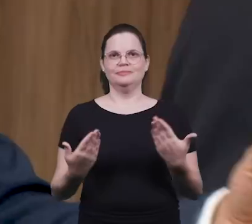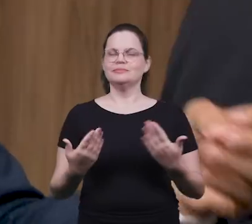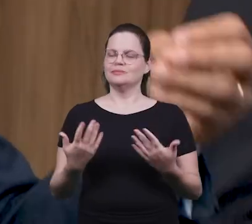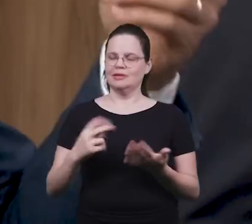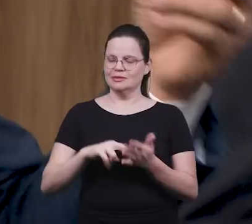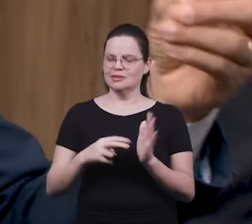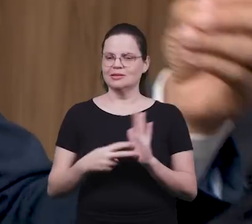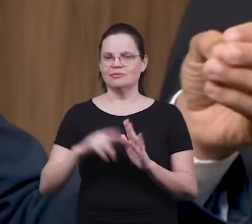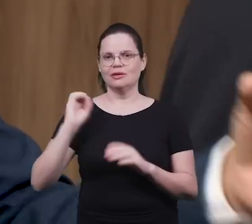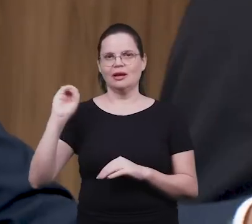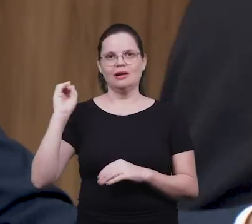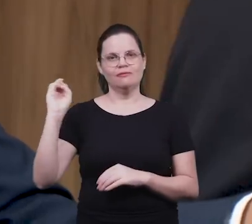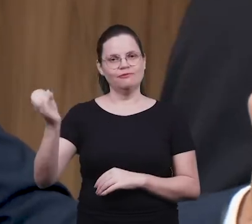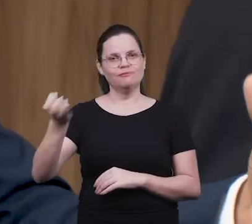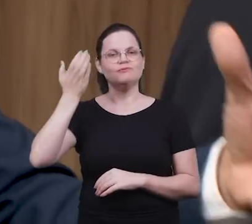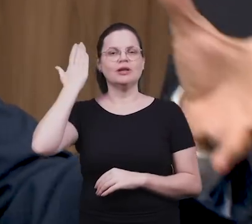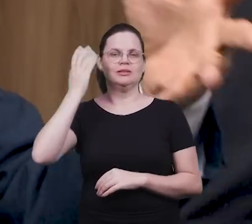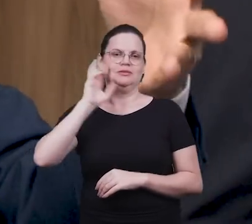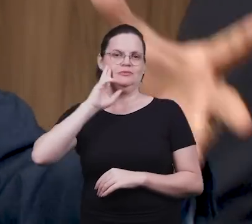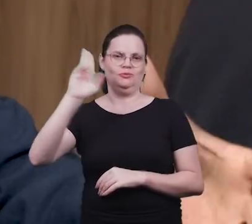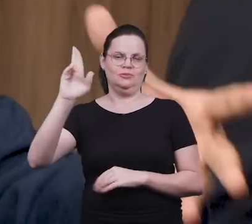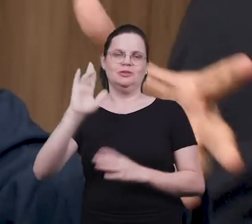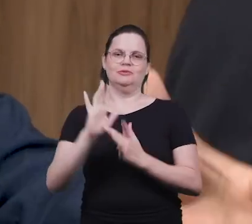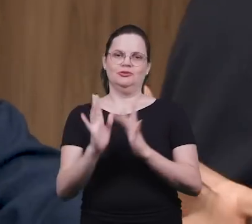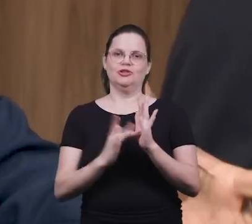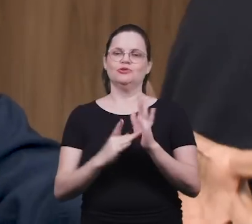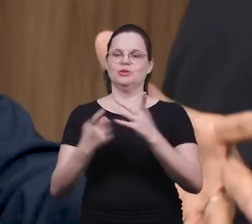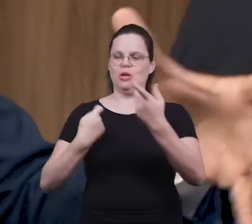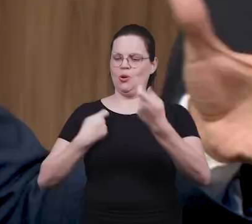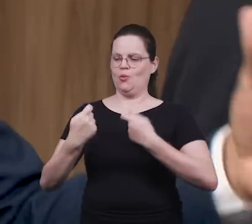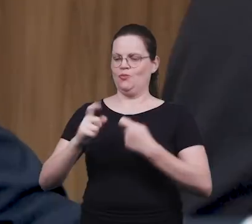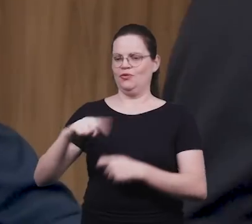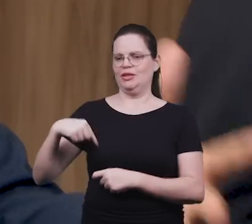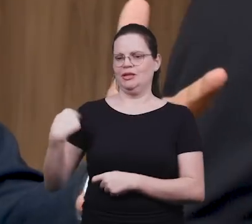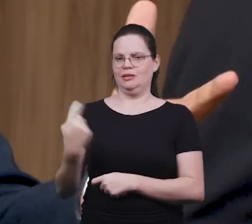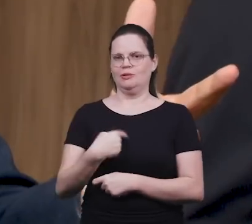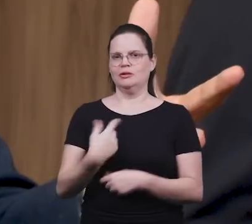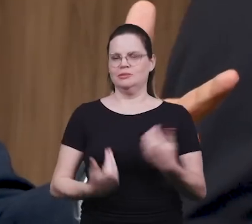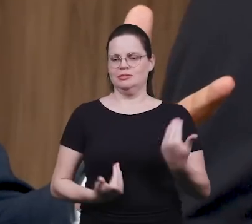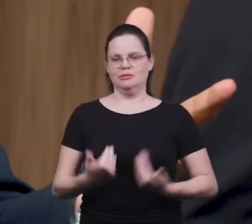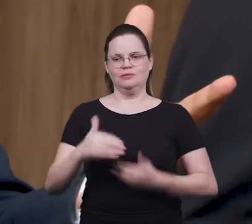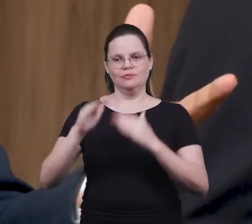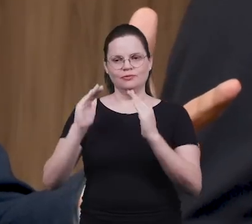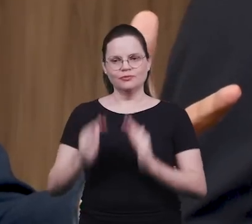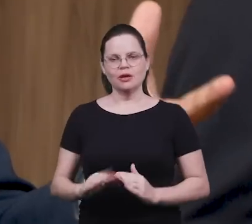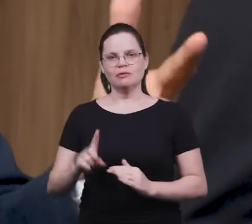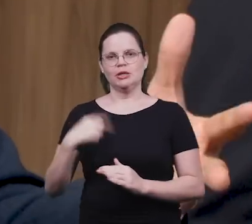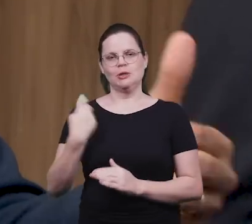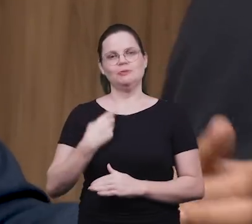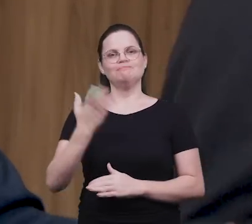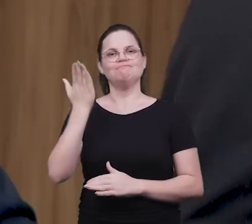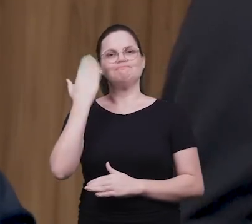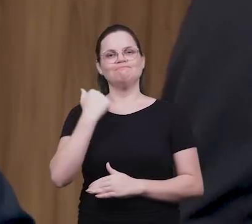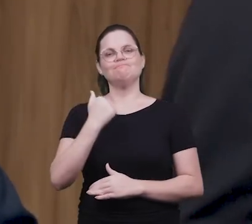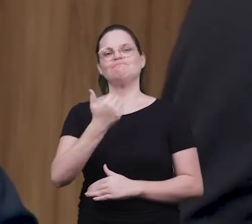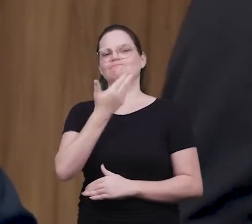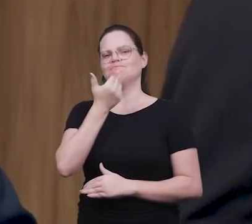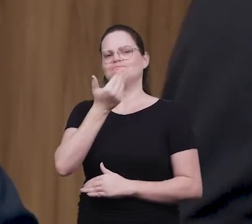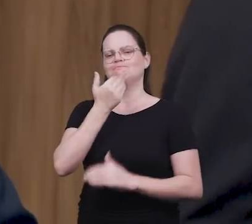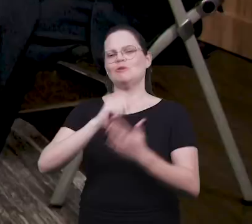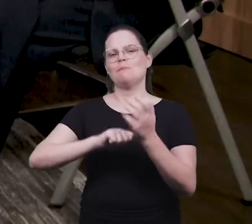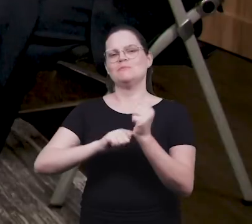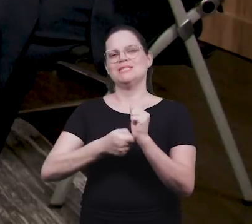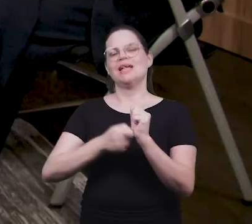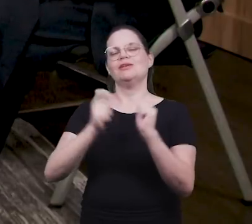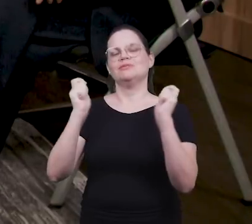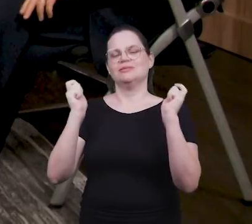Deus. É a revelação que conduz a igreja, que traz à igreja o conhecimento de Deus e dos seus segredos. Muito